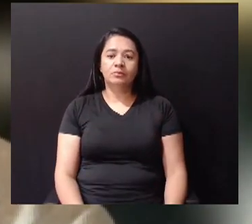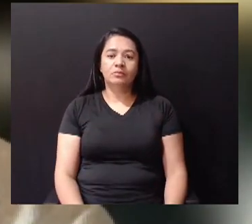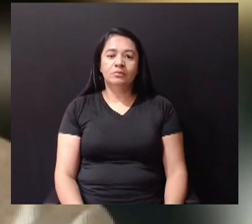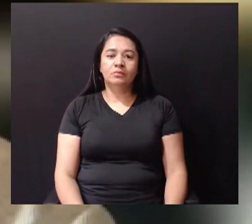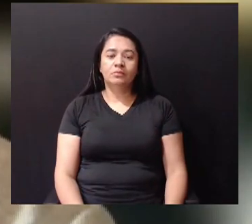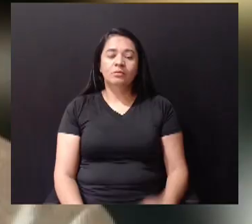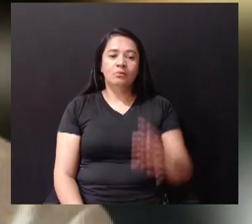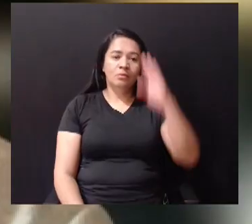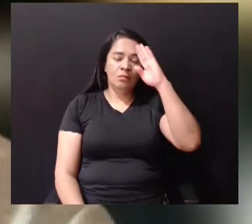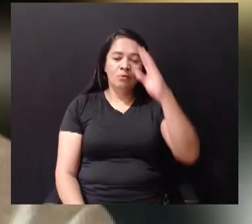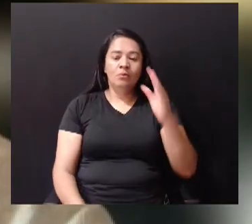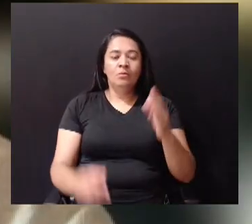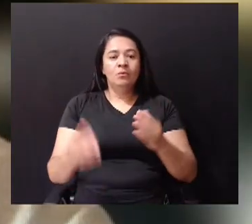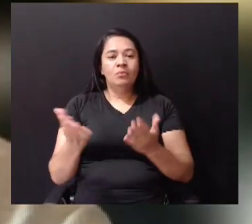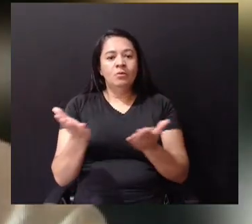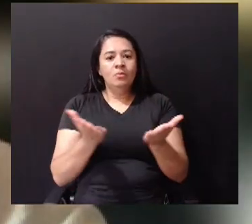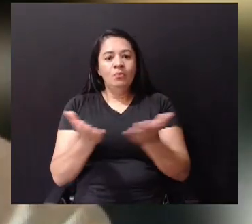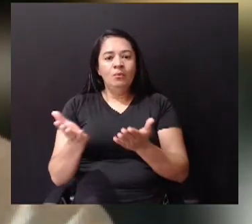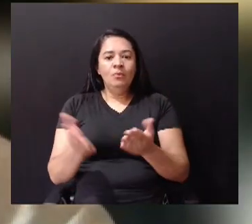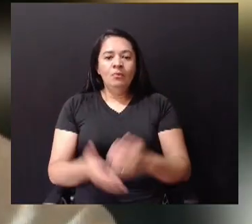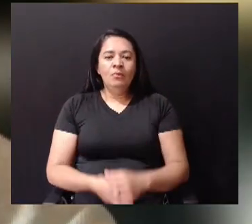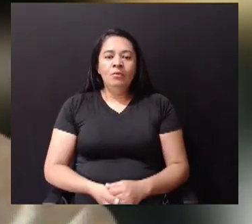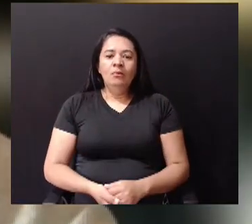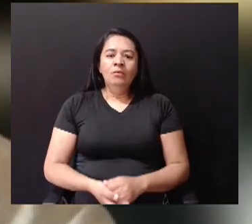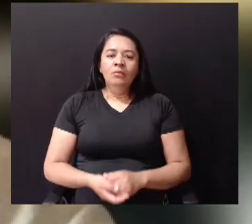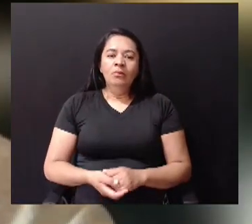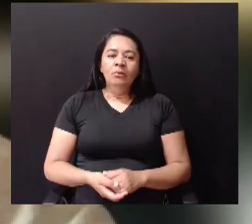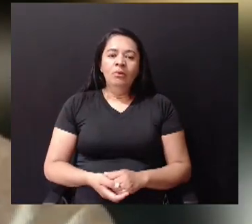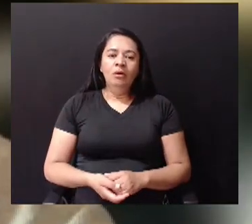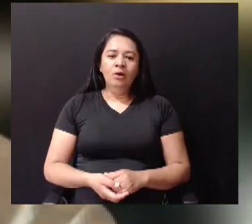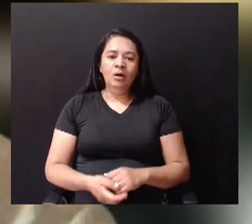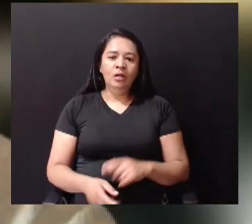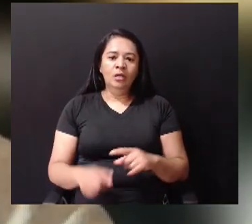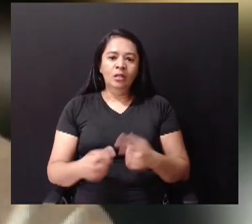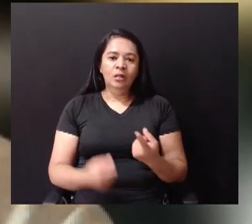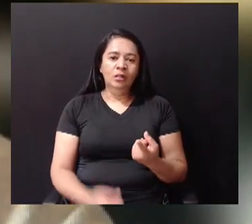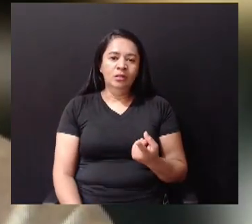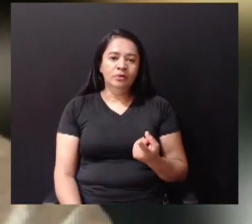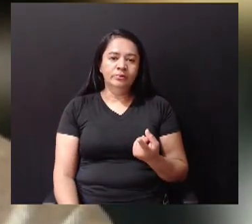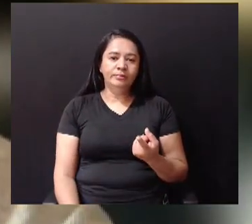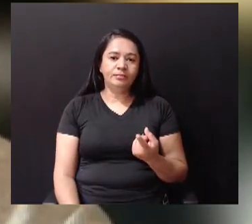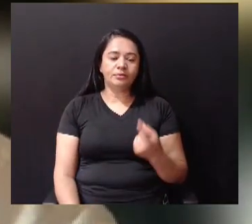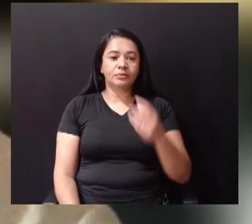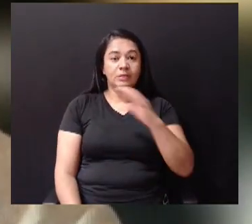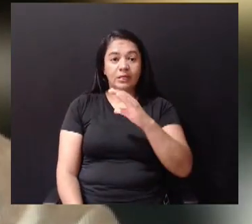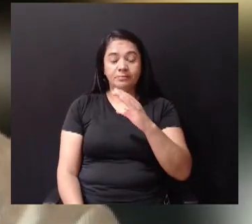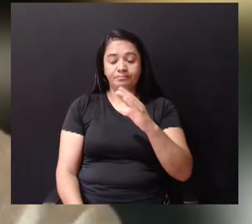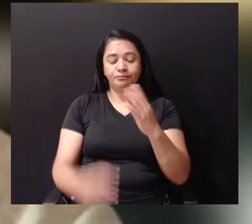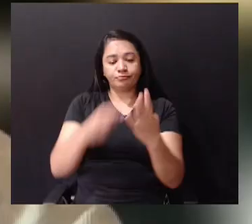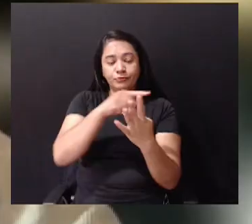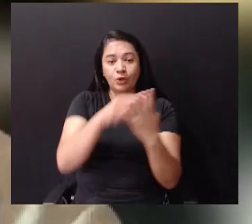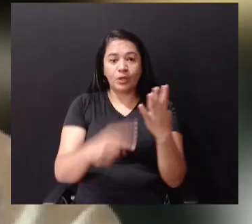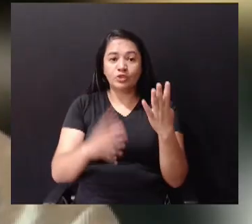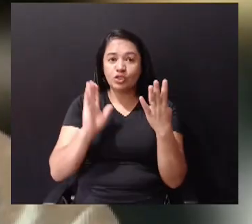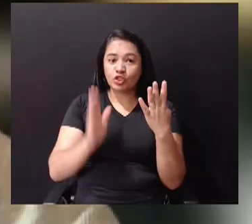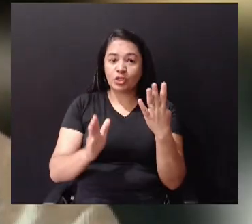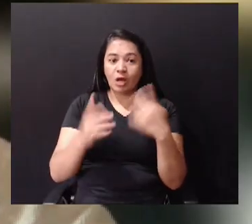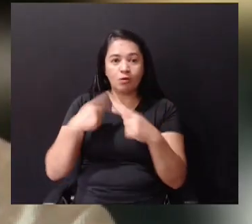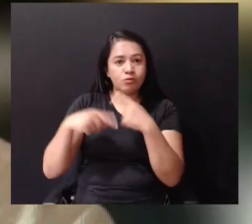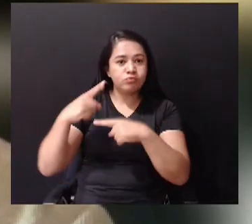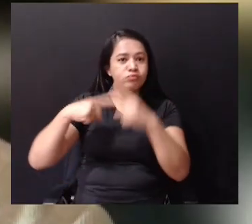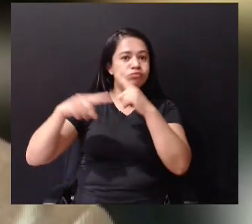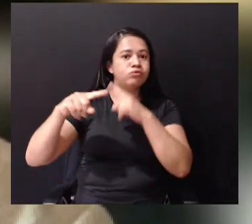tem algumas modificações. Mas se já fizer a subclassificação nesses 4, já é um grande avanço, já está